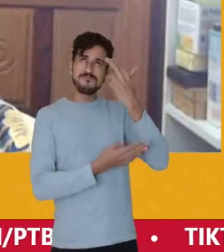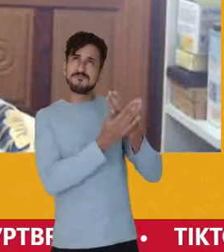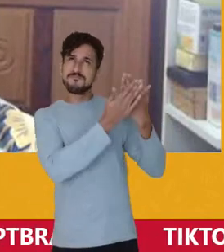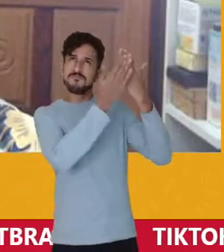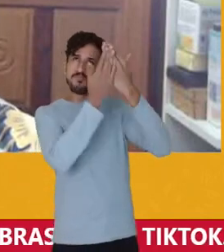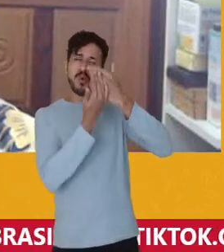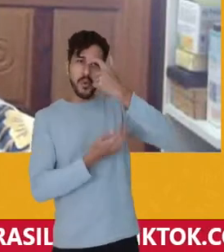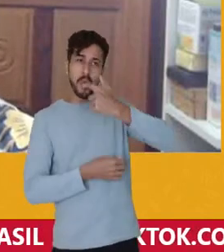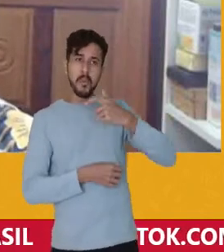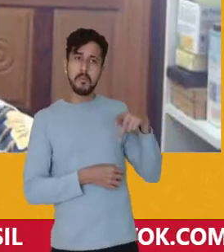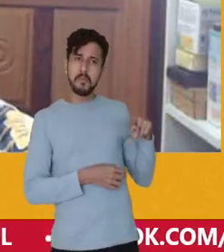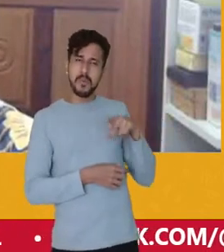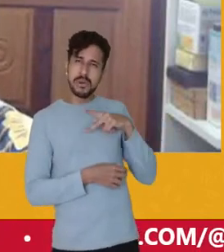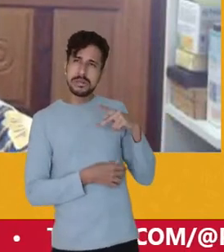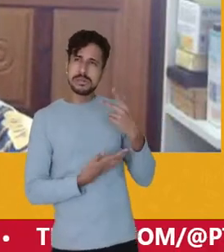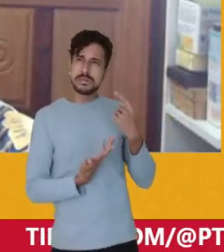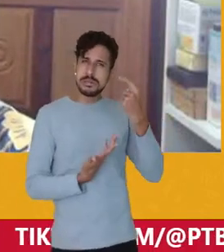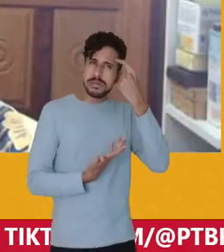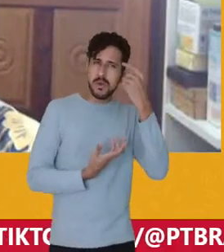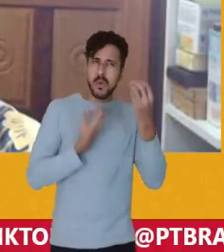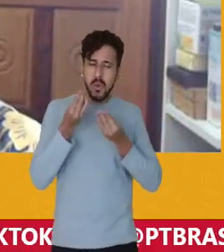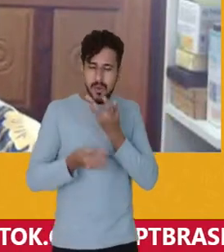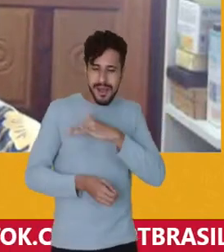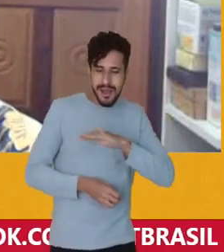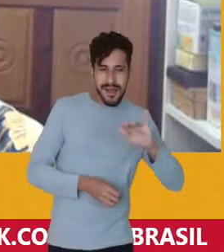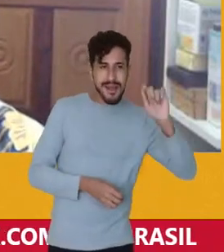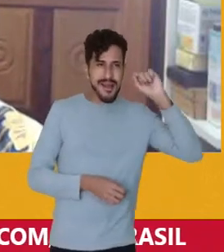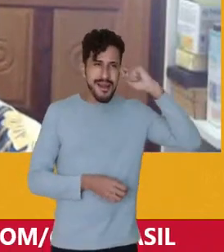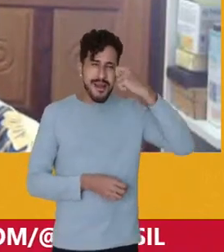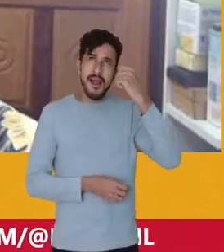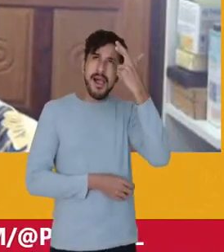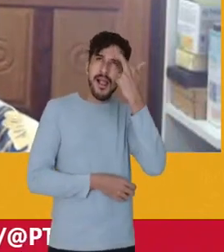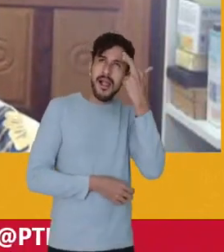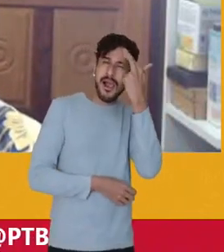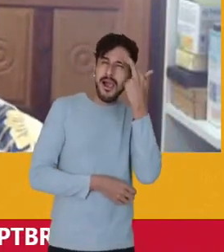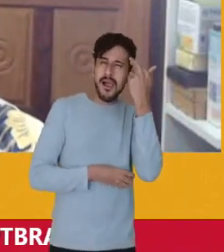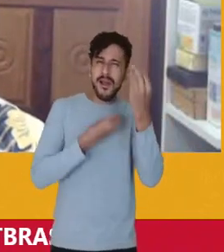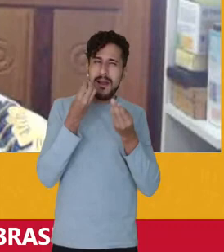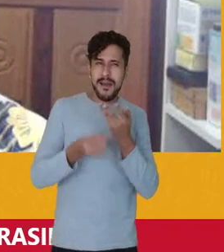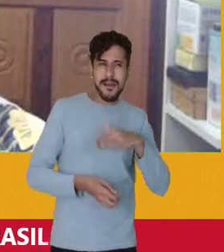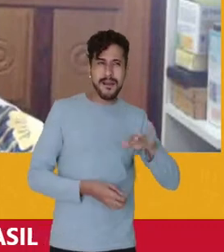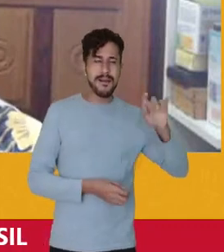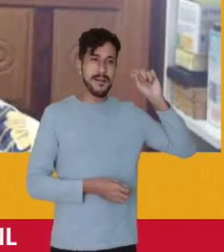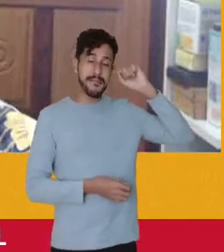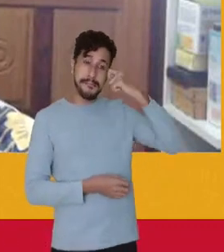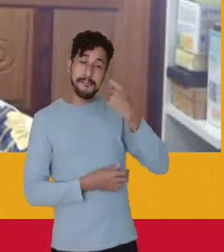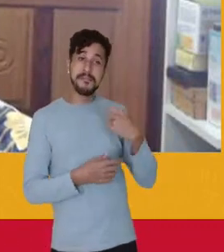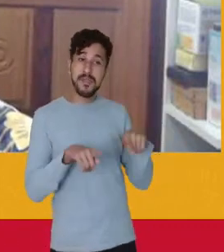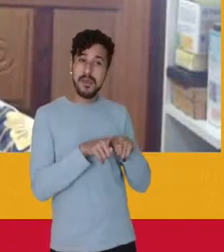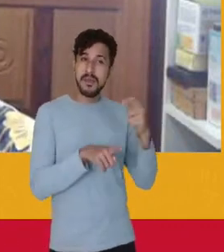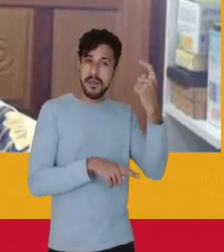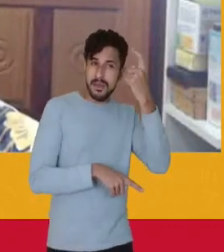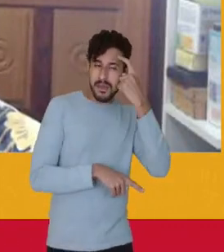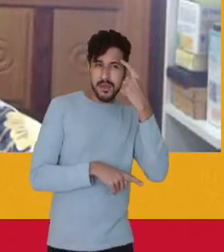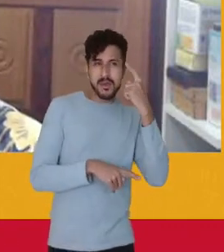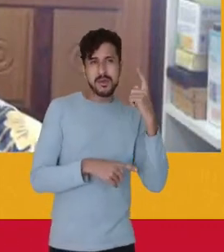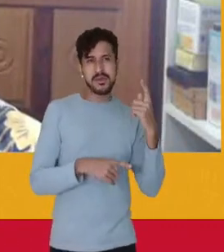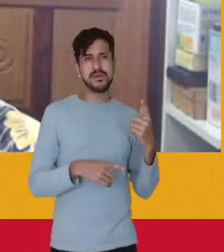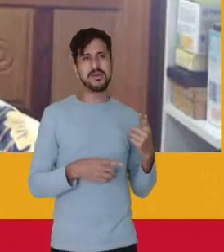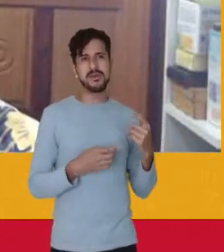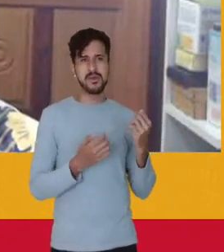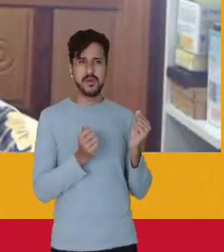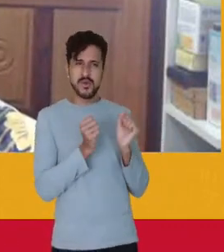educadora a questão das crianças negras, refletir sobre elas e pensar também junto com,